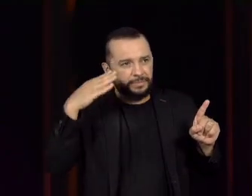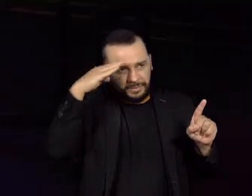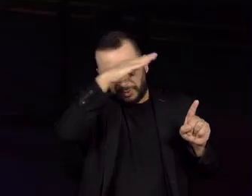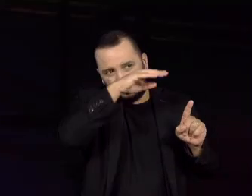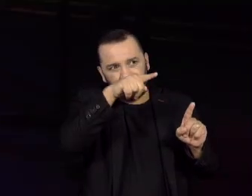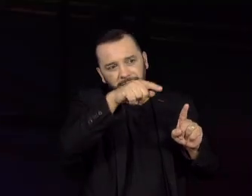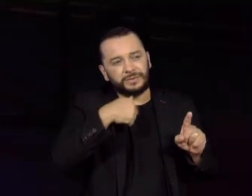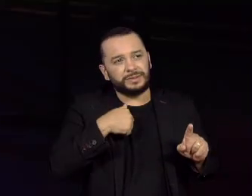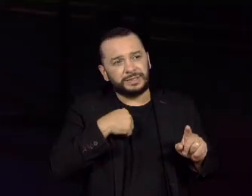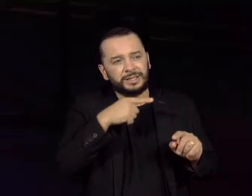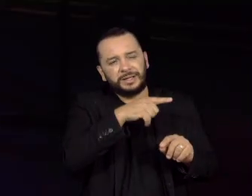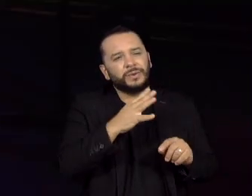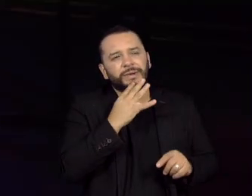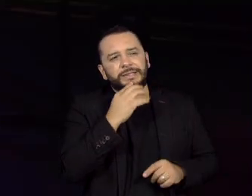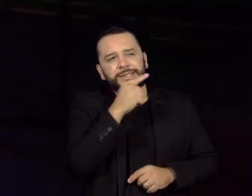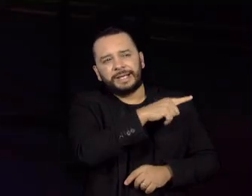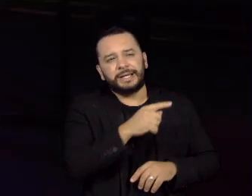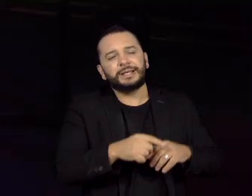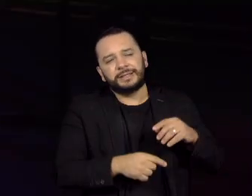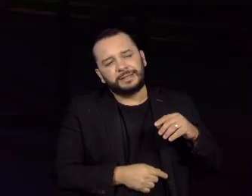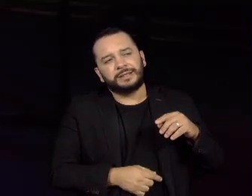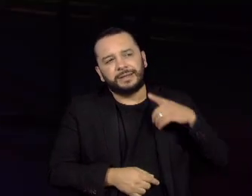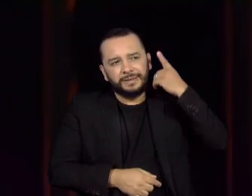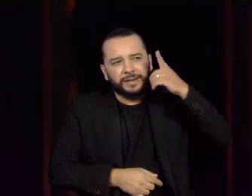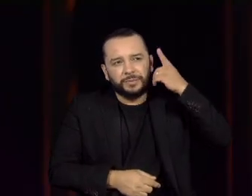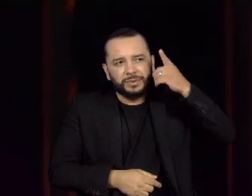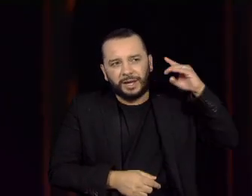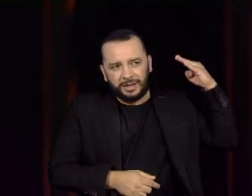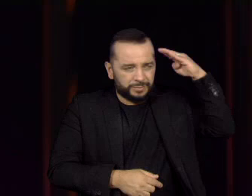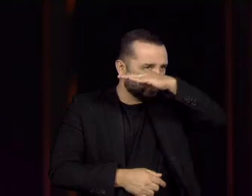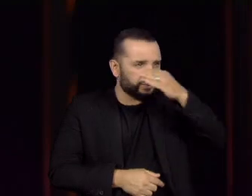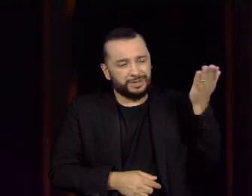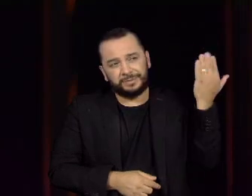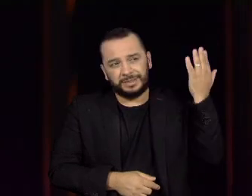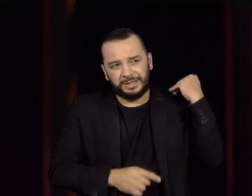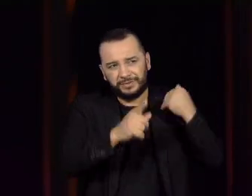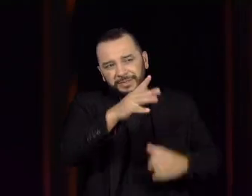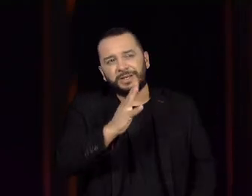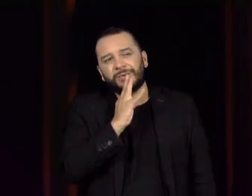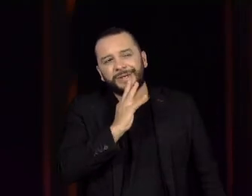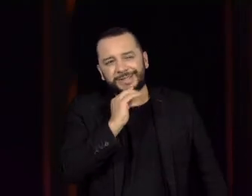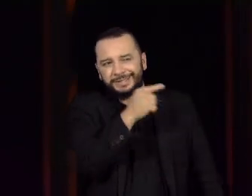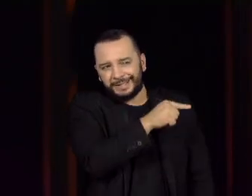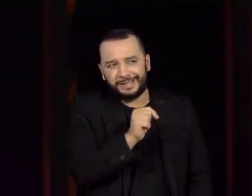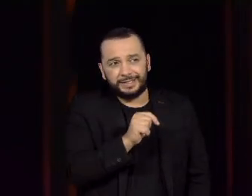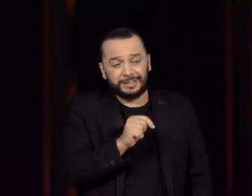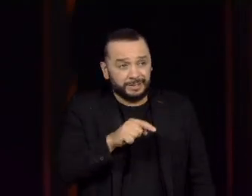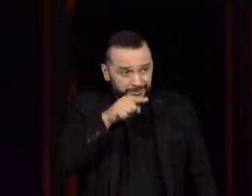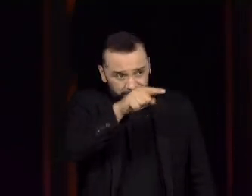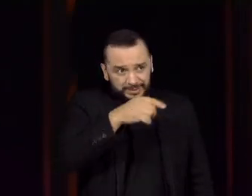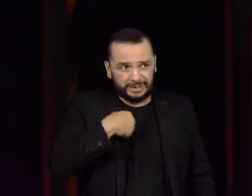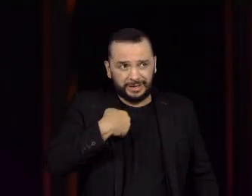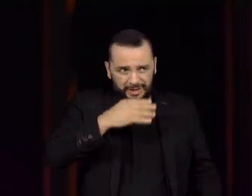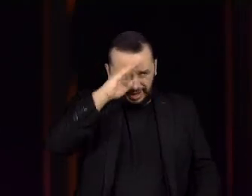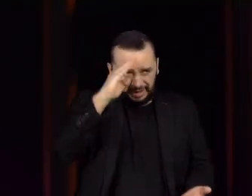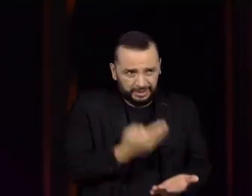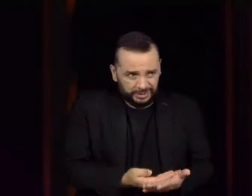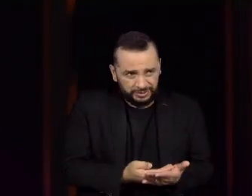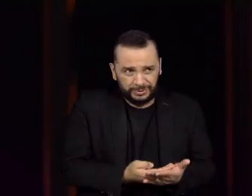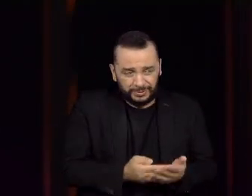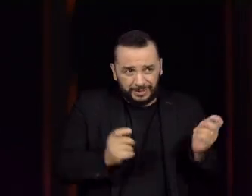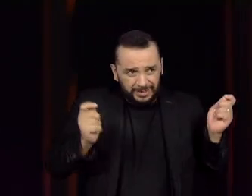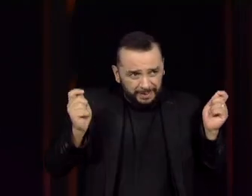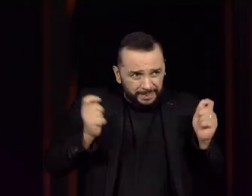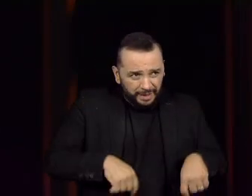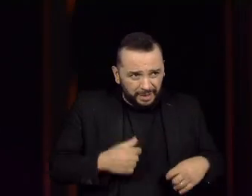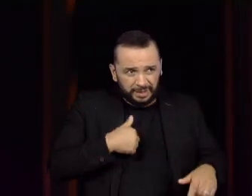anos. Você conhecia a figura, né? Mesmo assim, você acreditou que dava para fazer